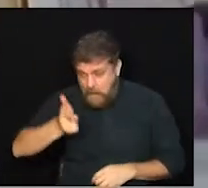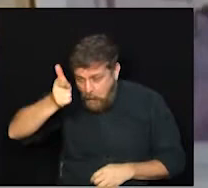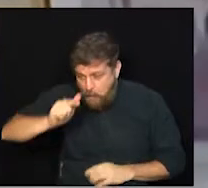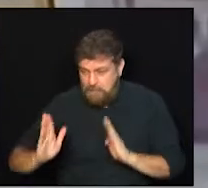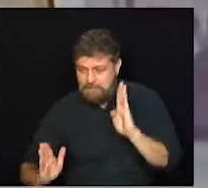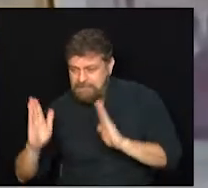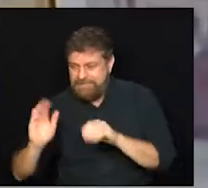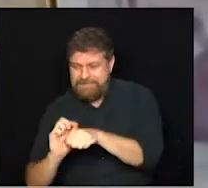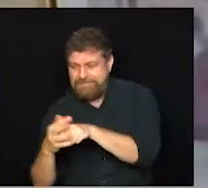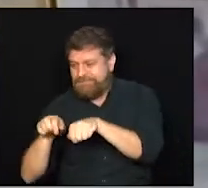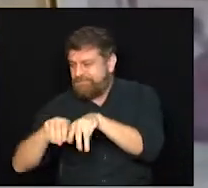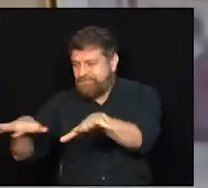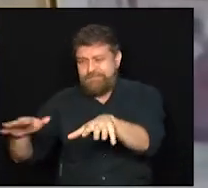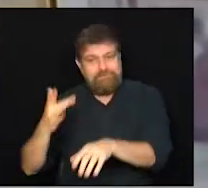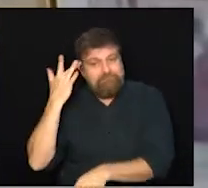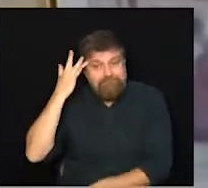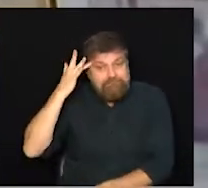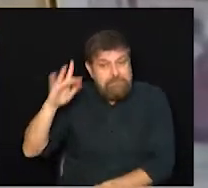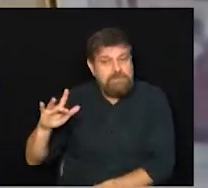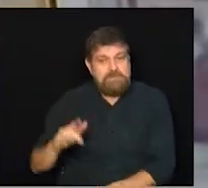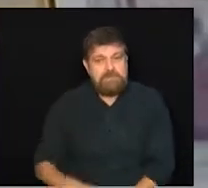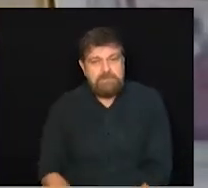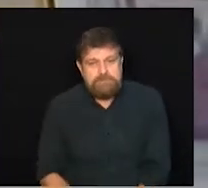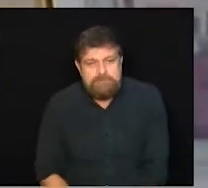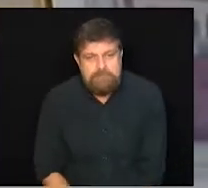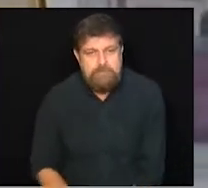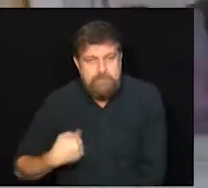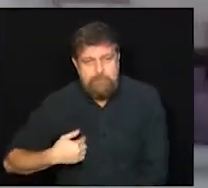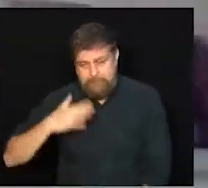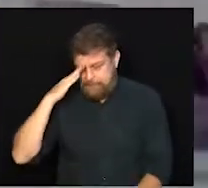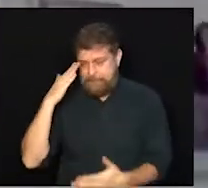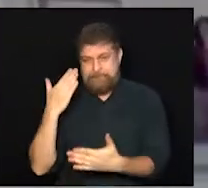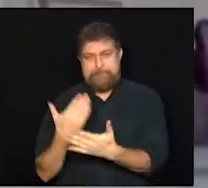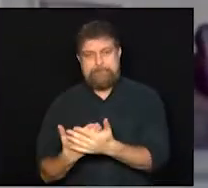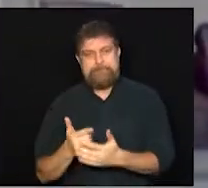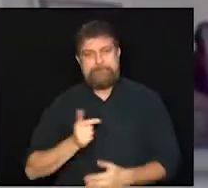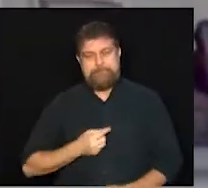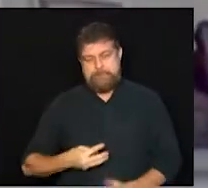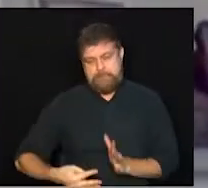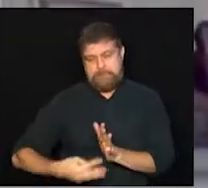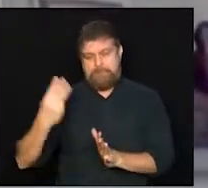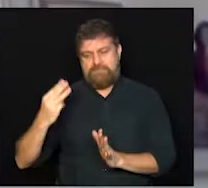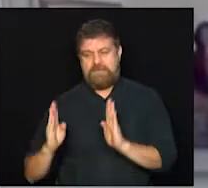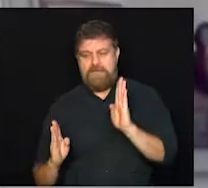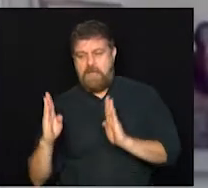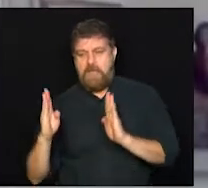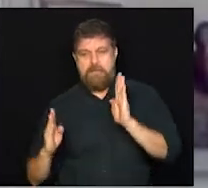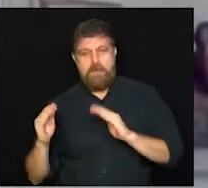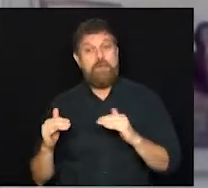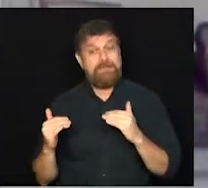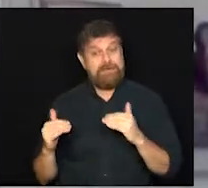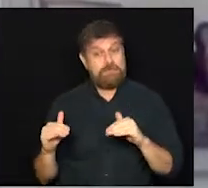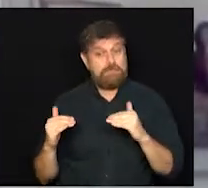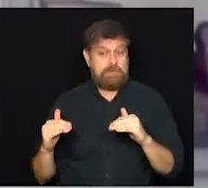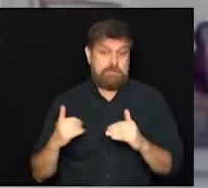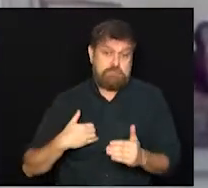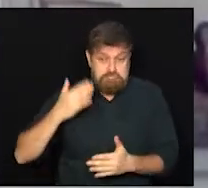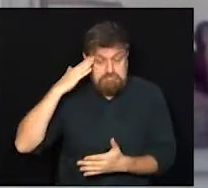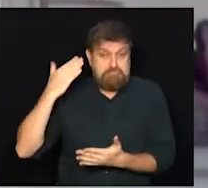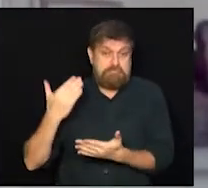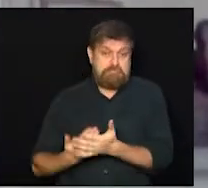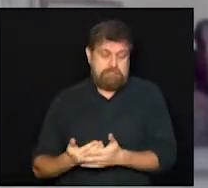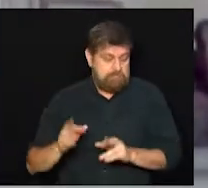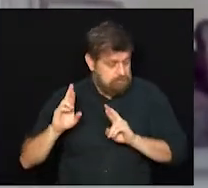lamentavelmente. Tende a ser, a gente acredita que seria uma terceira onda mais suave, tá?